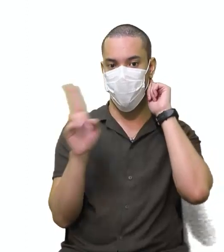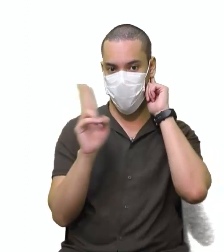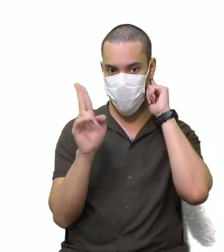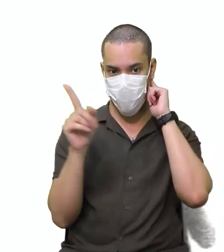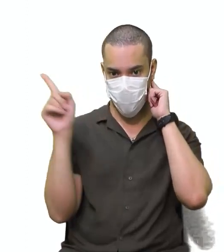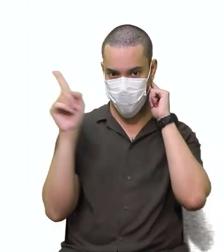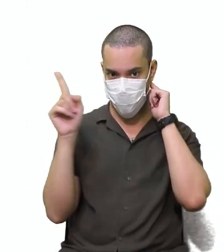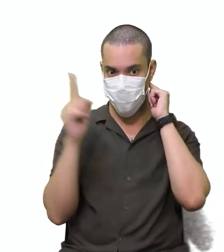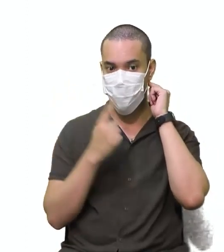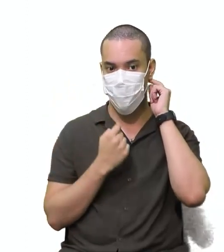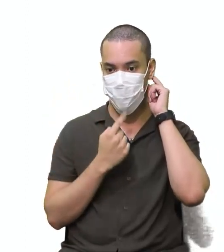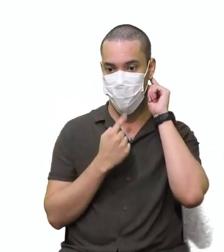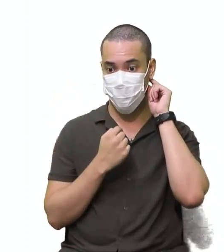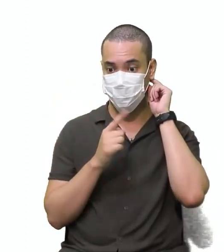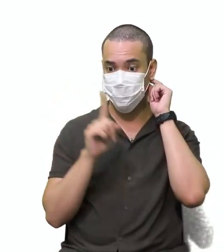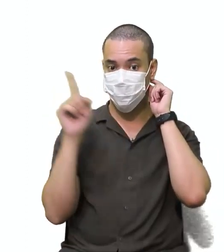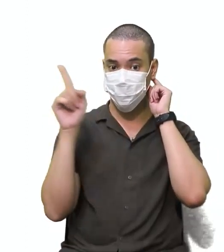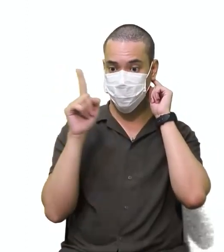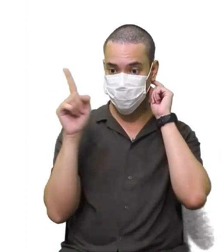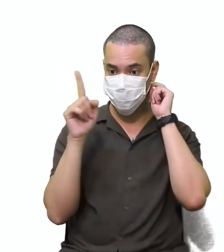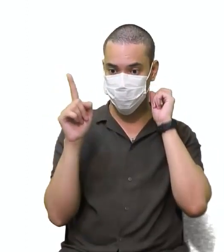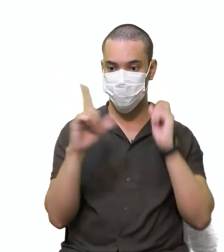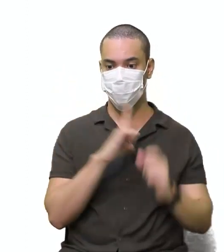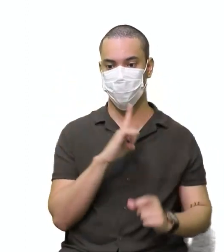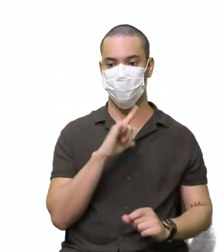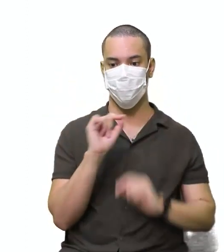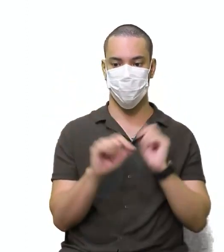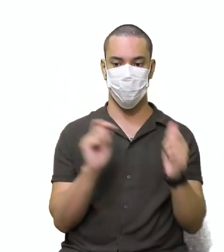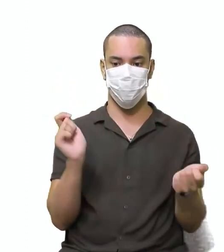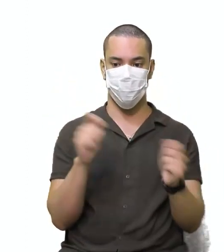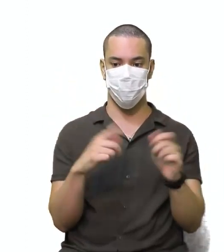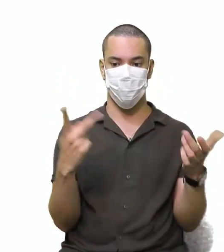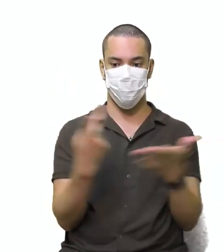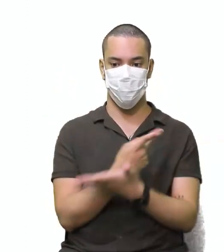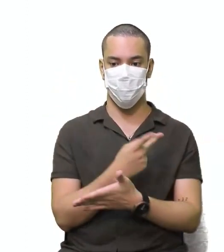então esse gene, quando você tem a epistasia, você tem um gene que vai